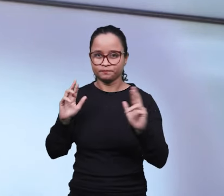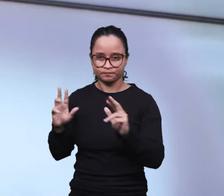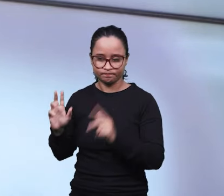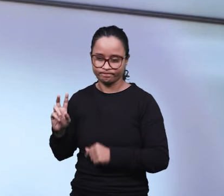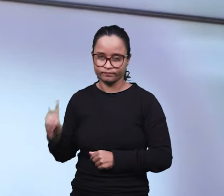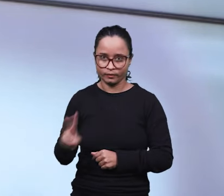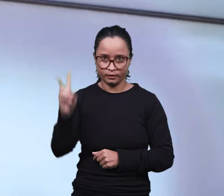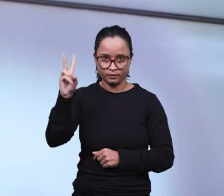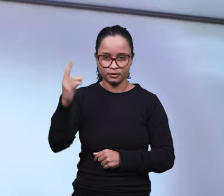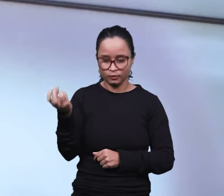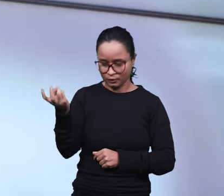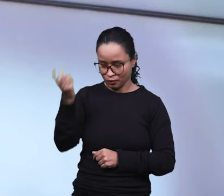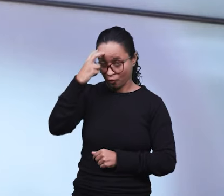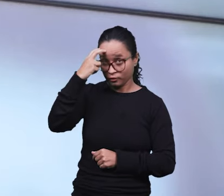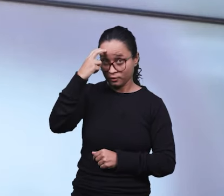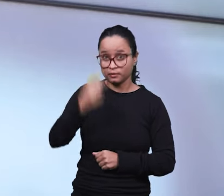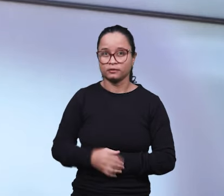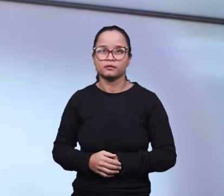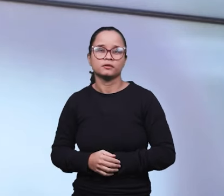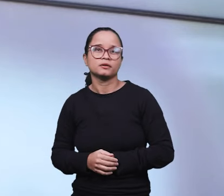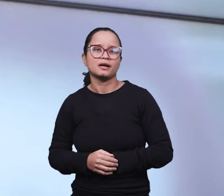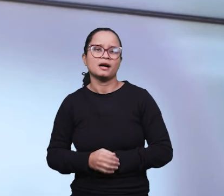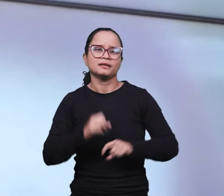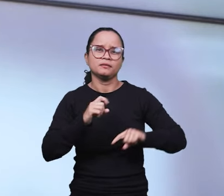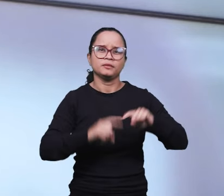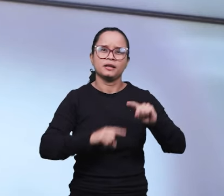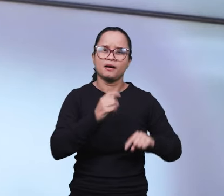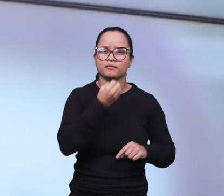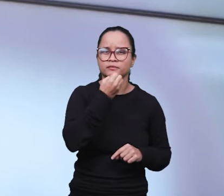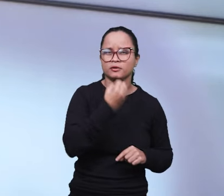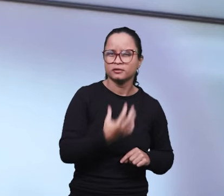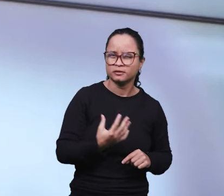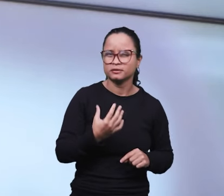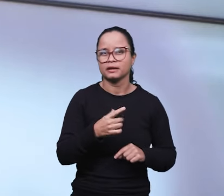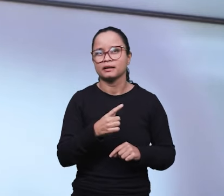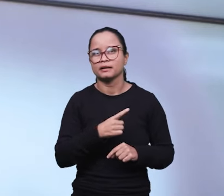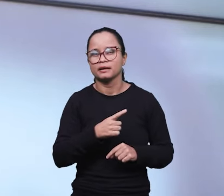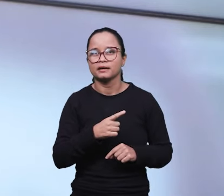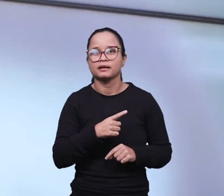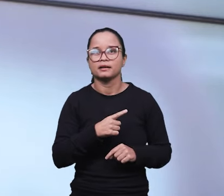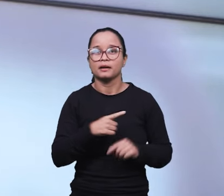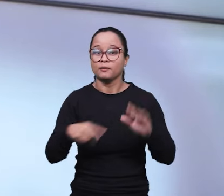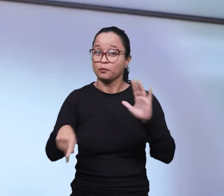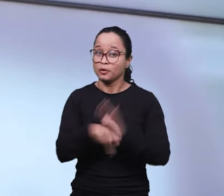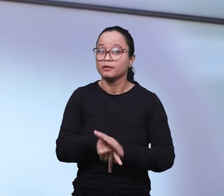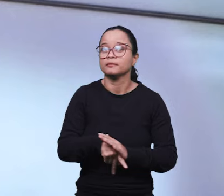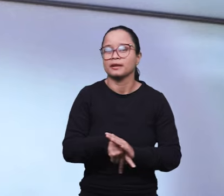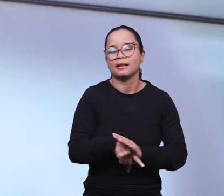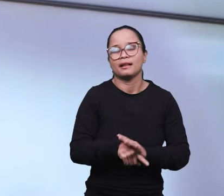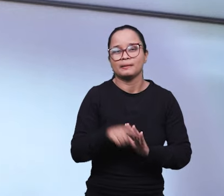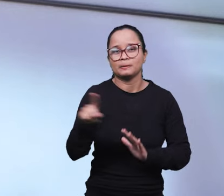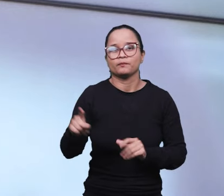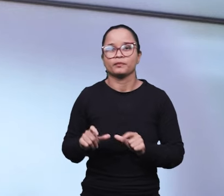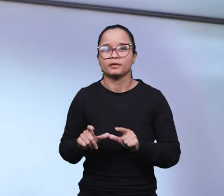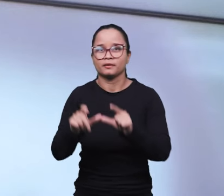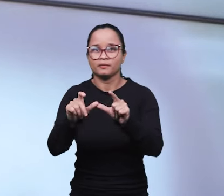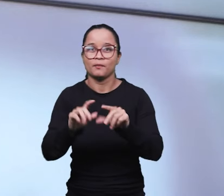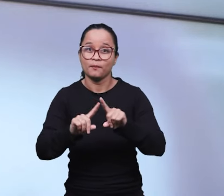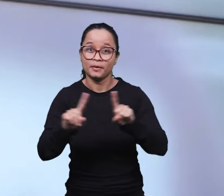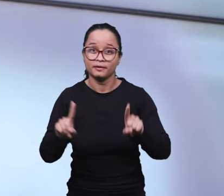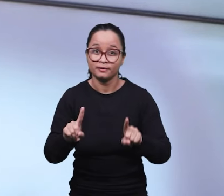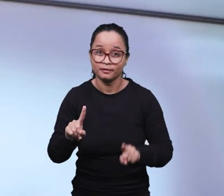valores culturais os bens materiais e materiais que eles trouxeram das viagens mas Vitória que